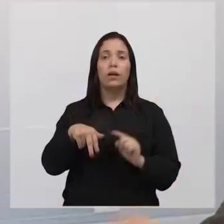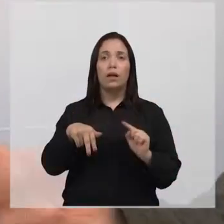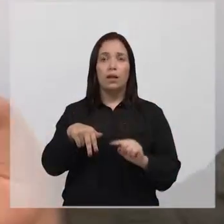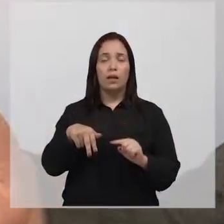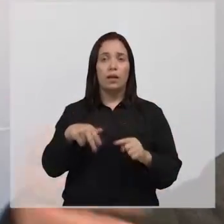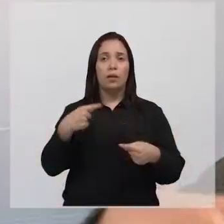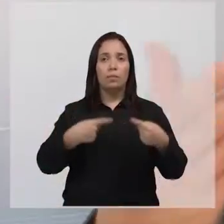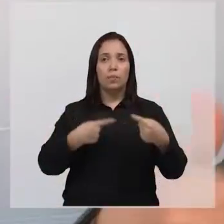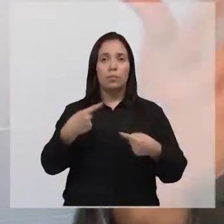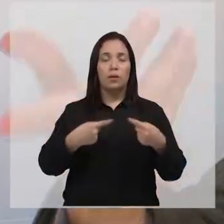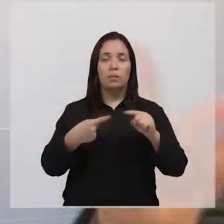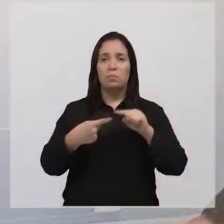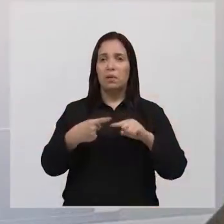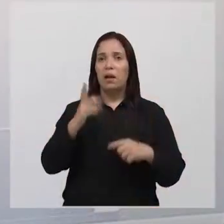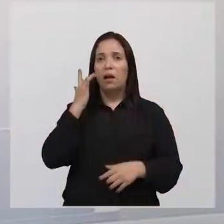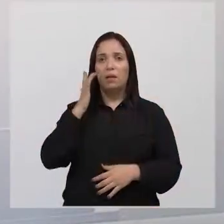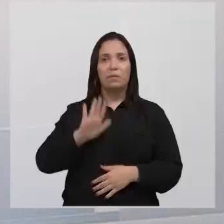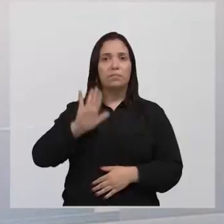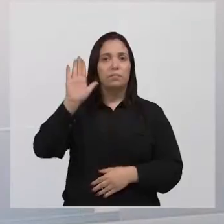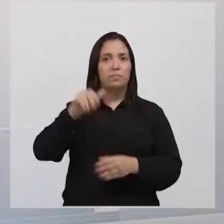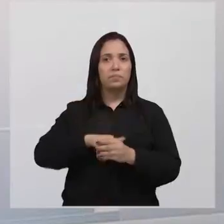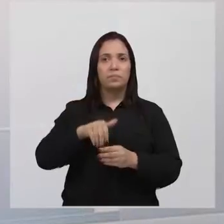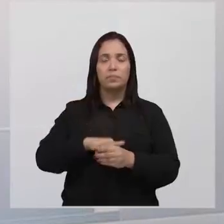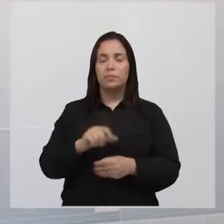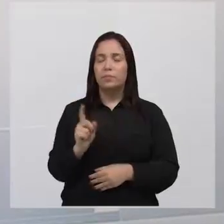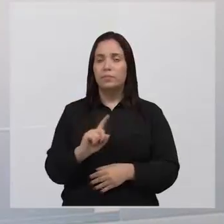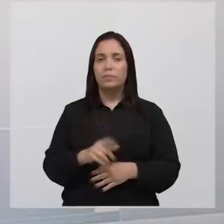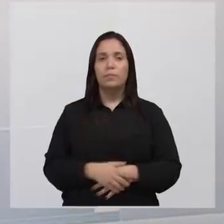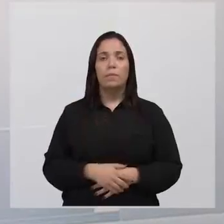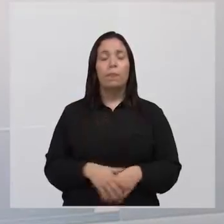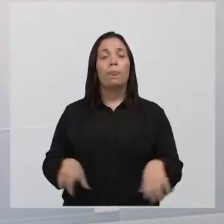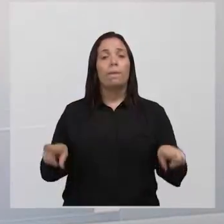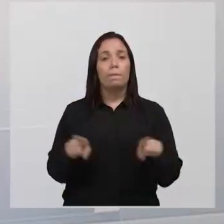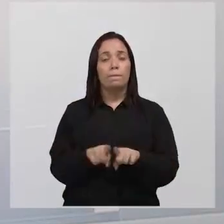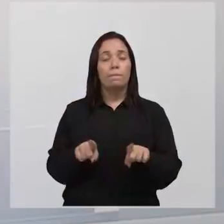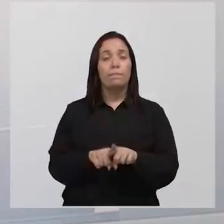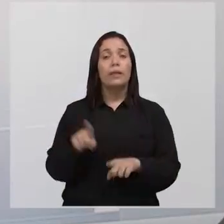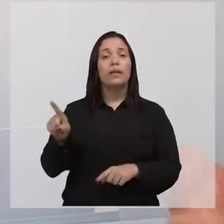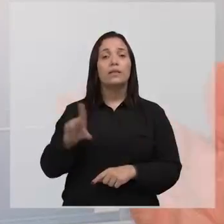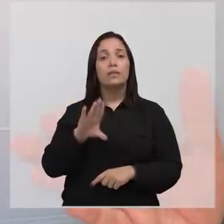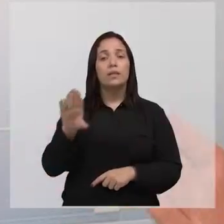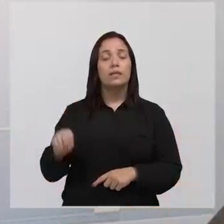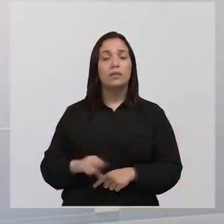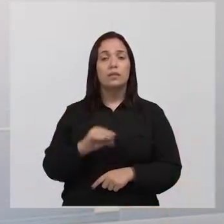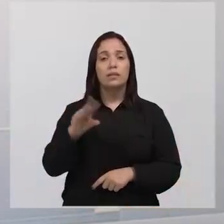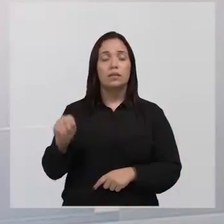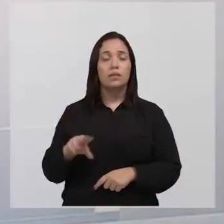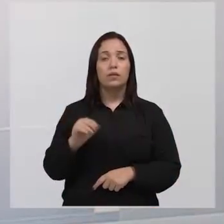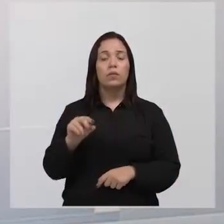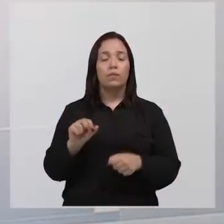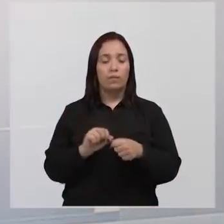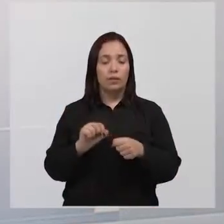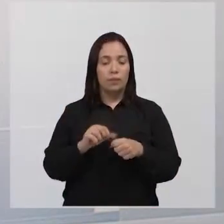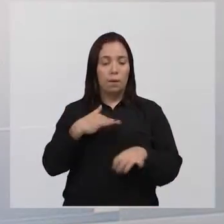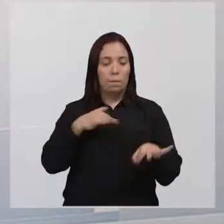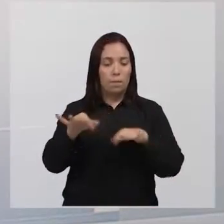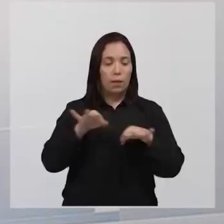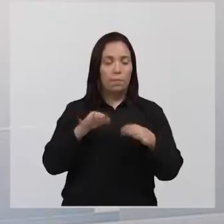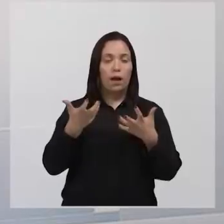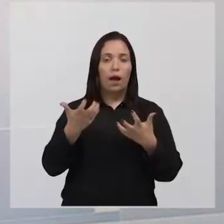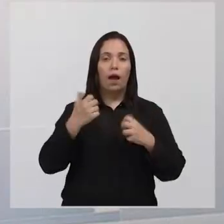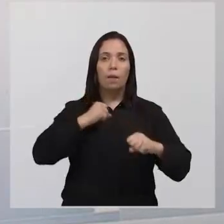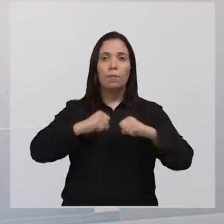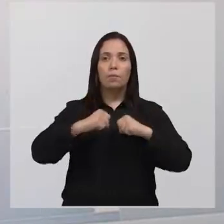literalmente, talvez não consiga nem ser candidato. Do outro lado, Ciro também se preparava para fazer um debate